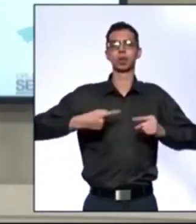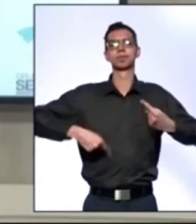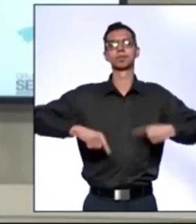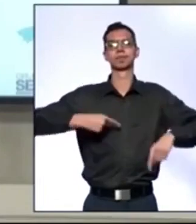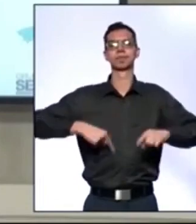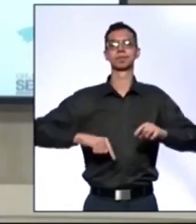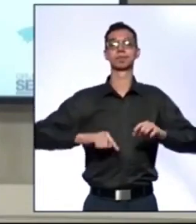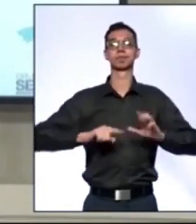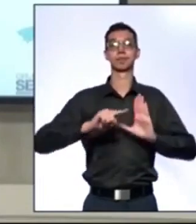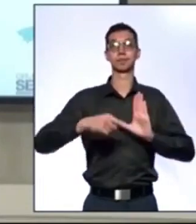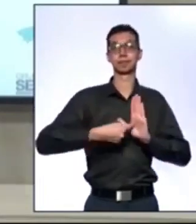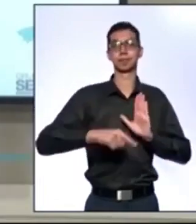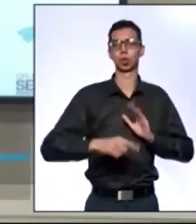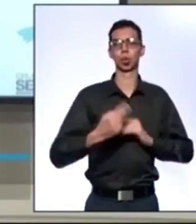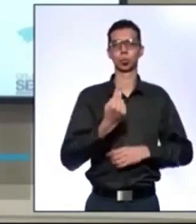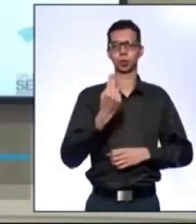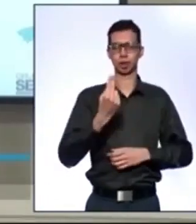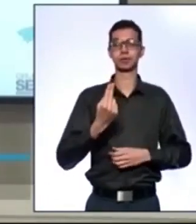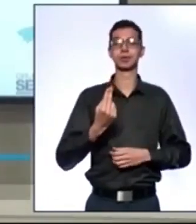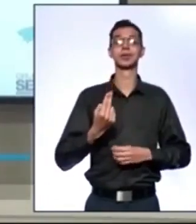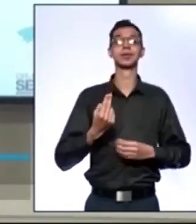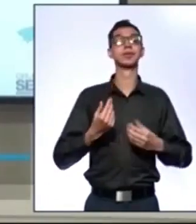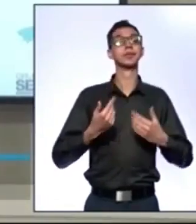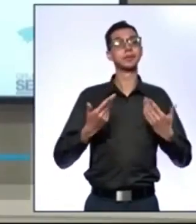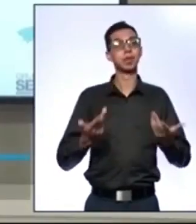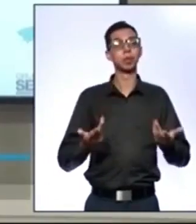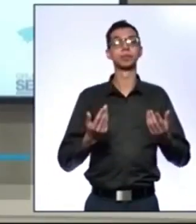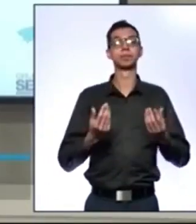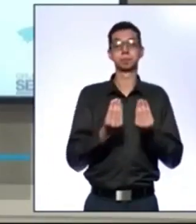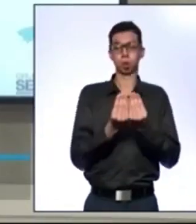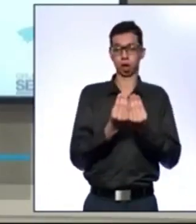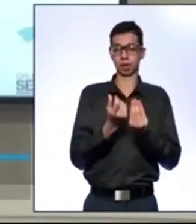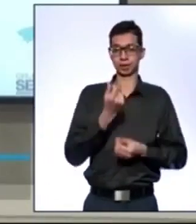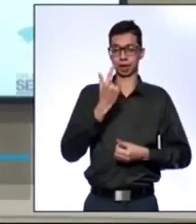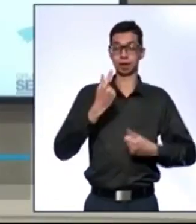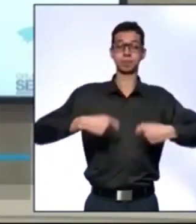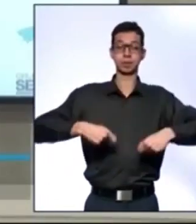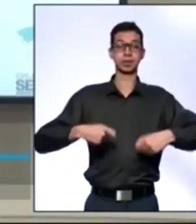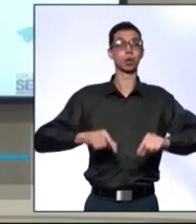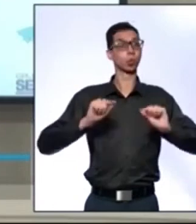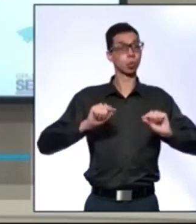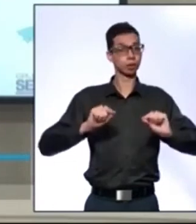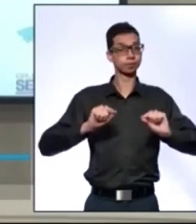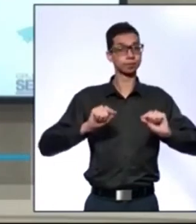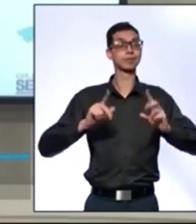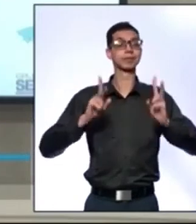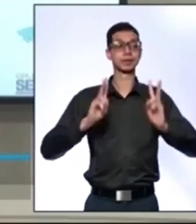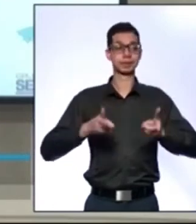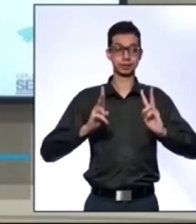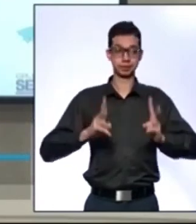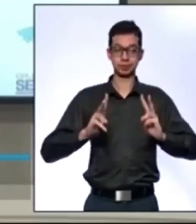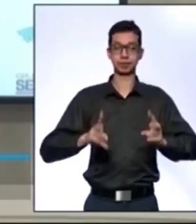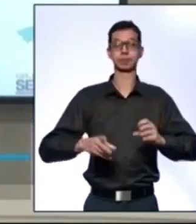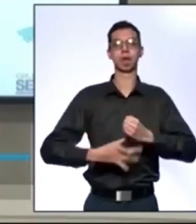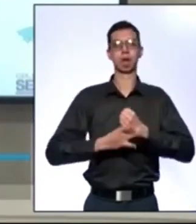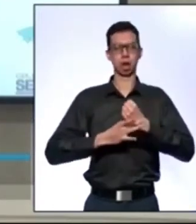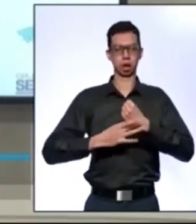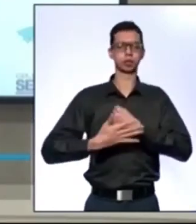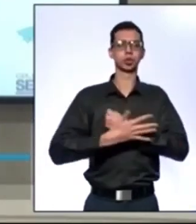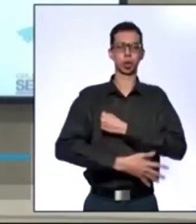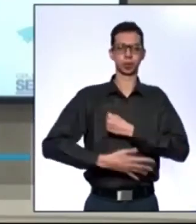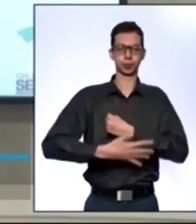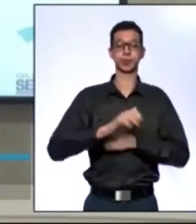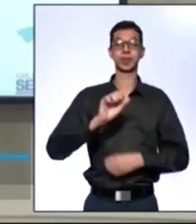antígeno, essa molécula estranha precisa desencadear a produção de anticorpos. Aonde normalmente eu encontro